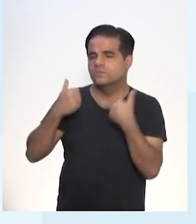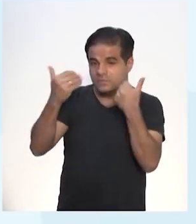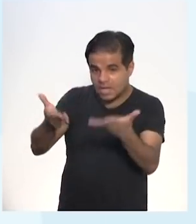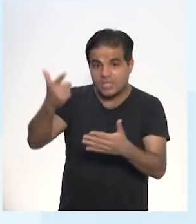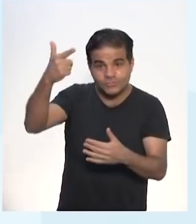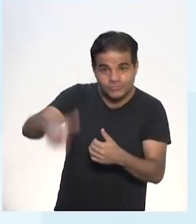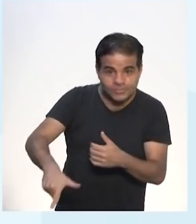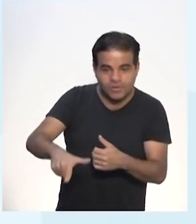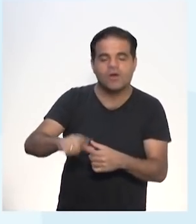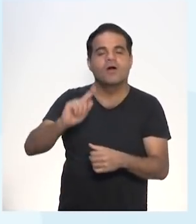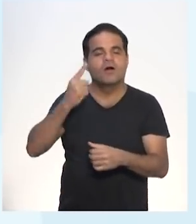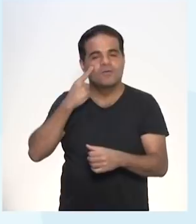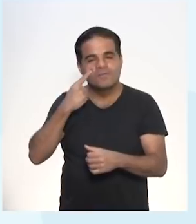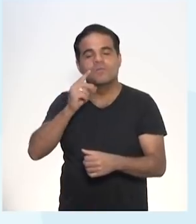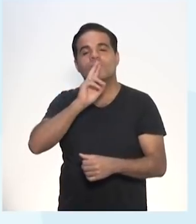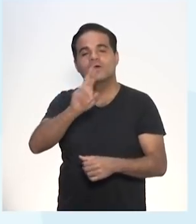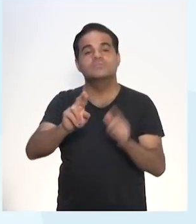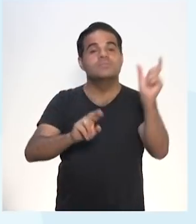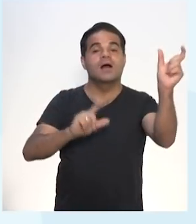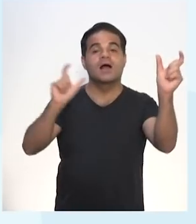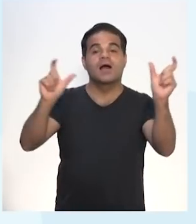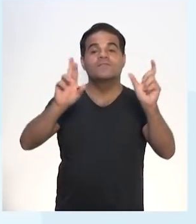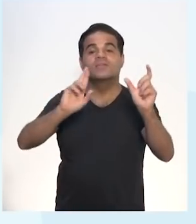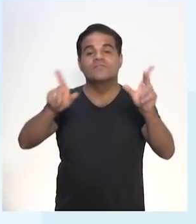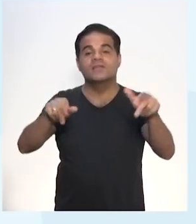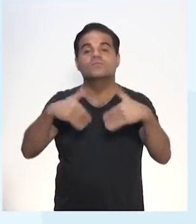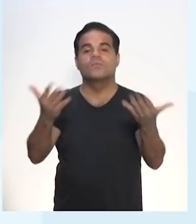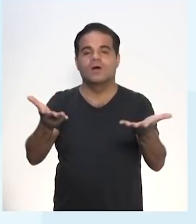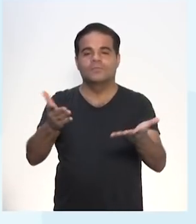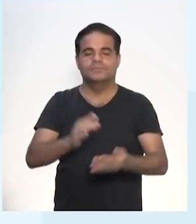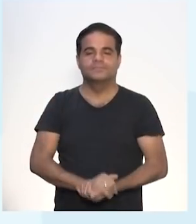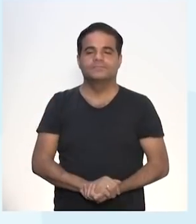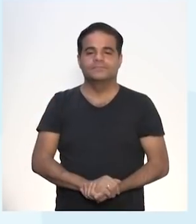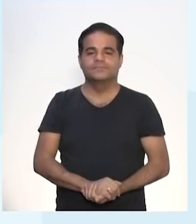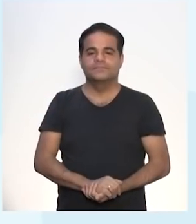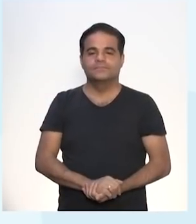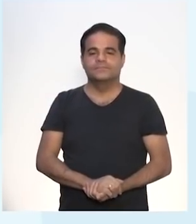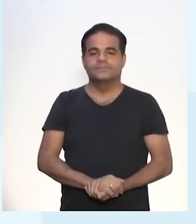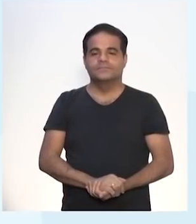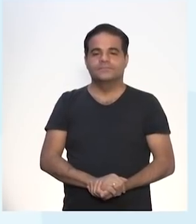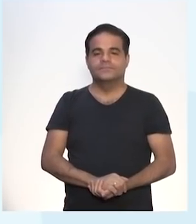de novo? Então vamos lá, Ótimo. 30 segundinhos e a gente já volta.